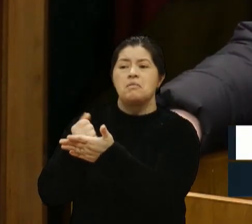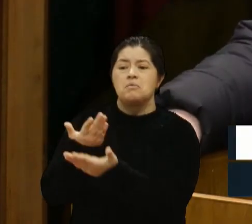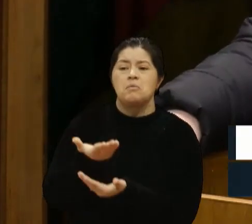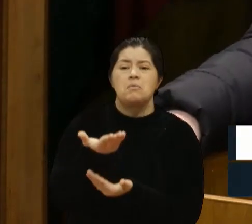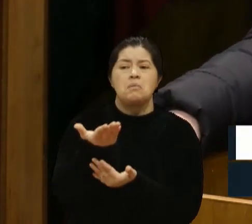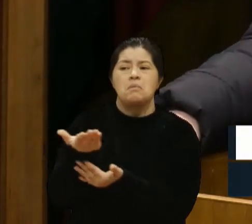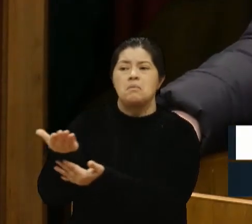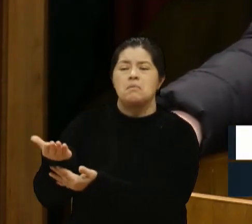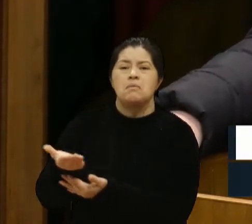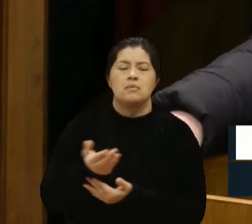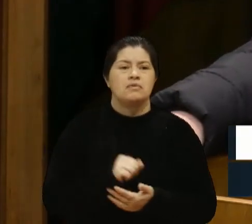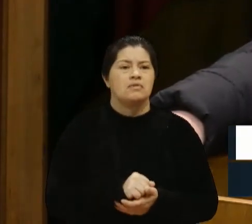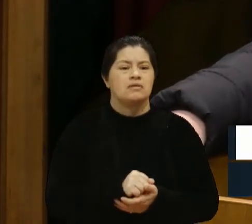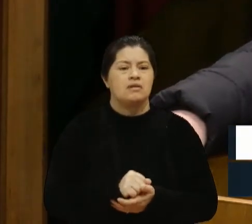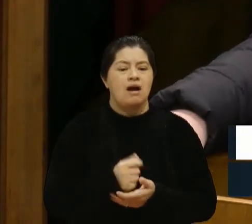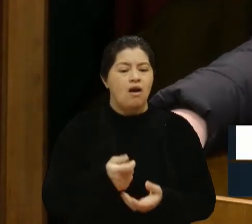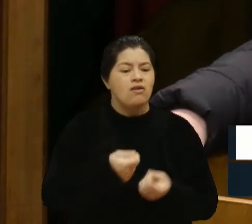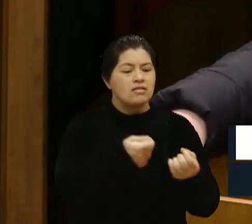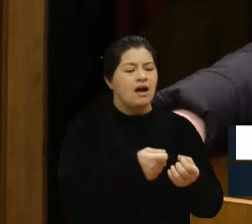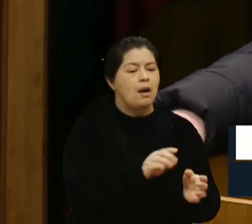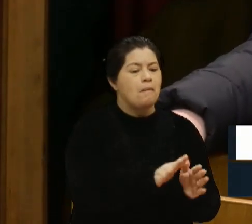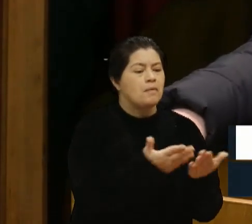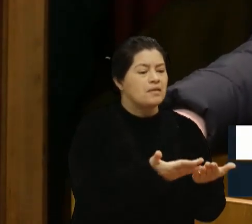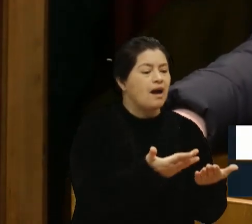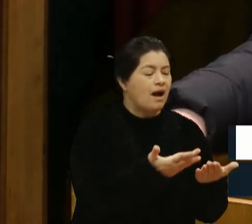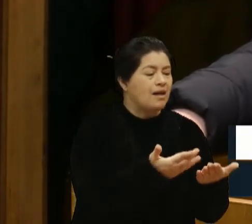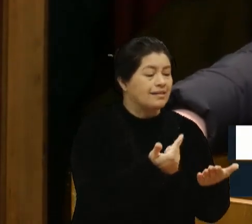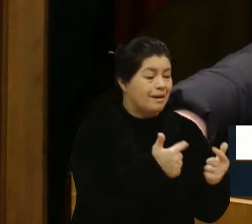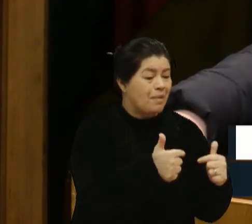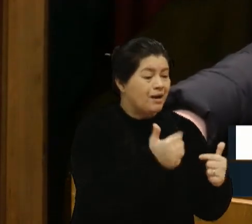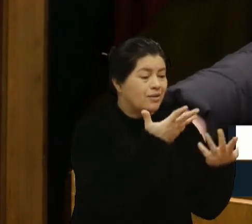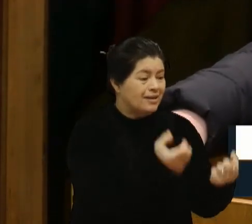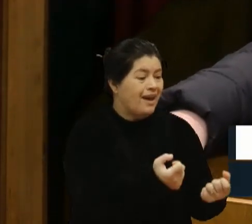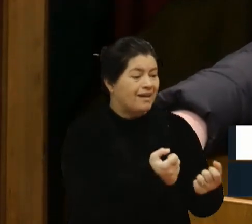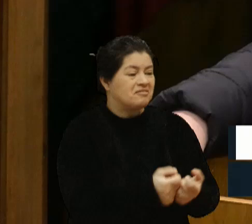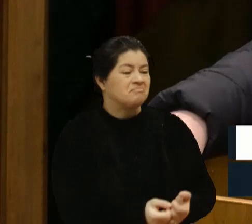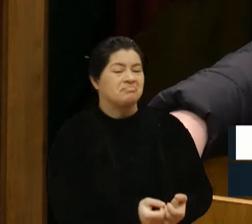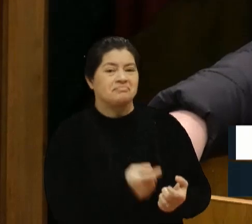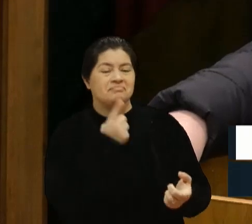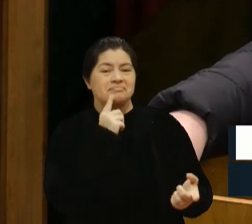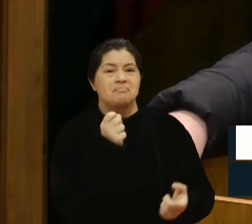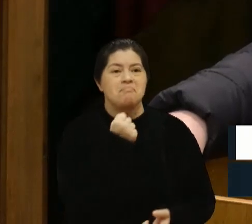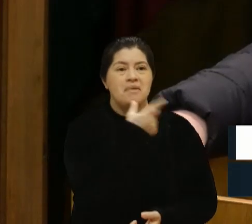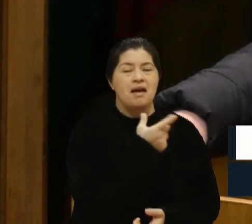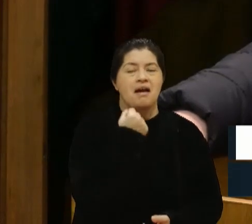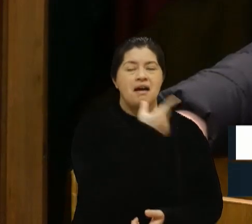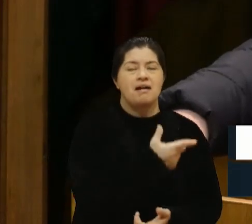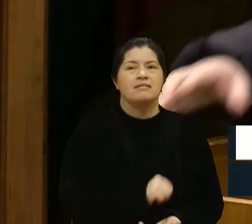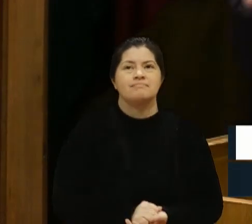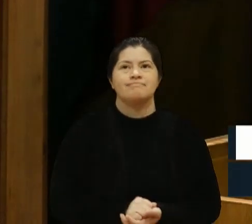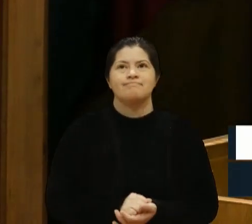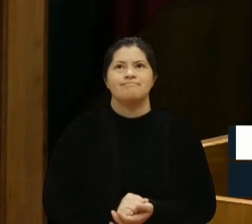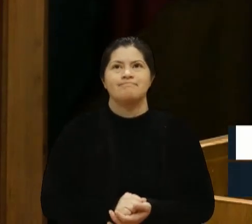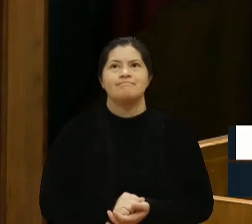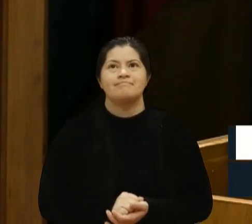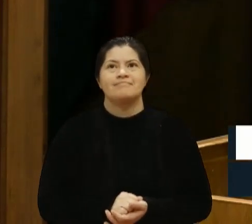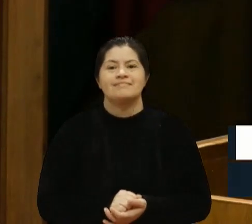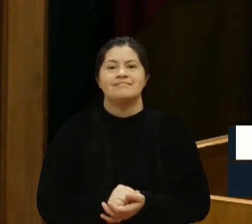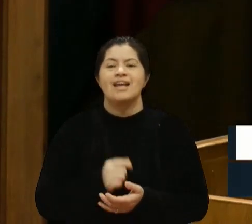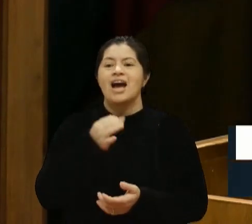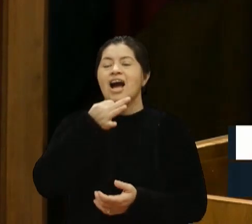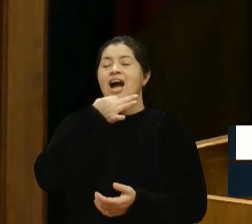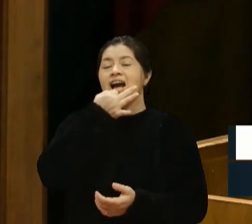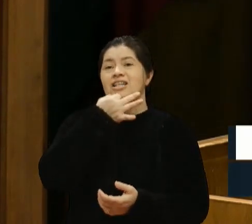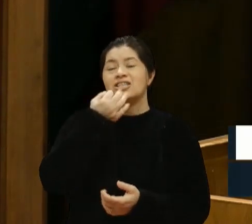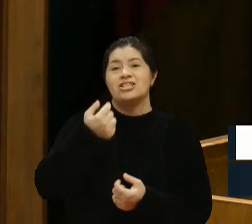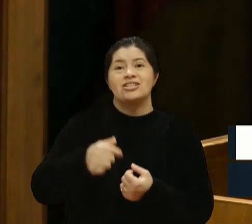realidade. Ofereça a carteira de trabalho para ver o que vai fazer. Vai cuspir na tua cara, vai debochar da tua cara. Então, Caxias faz aquilo que pode.